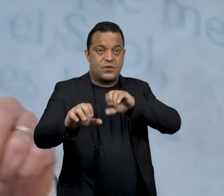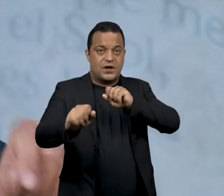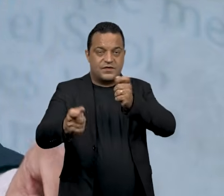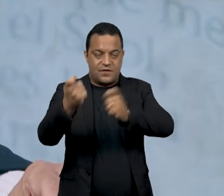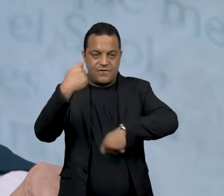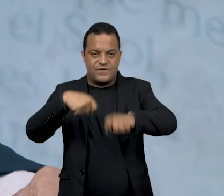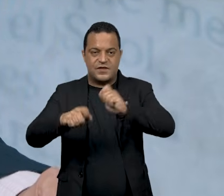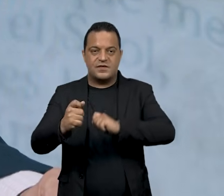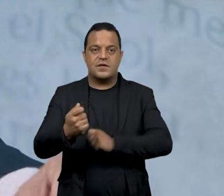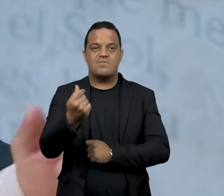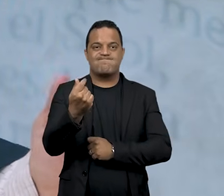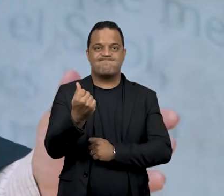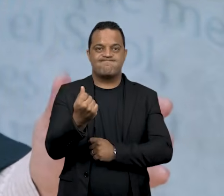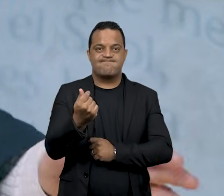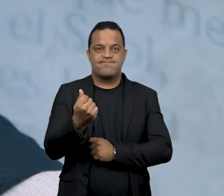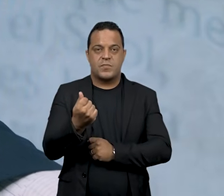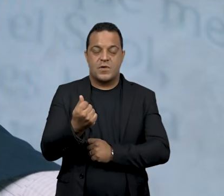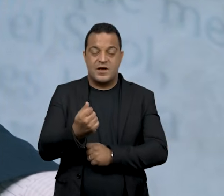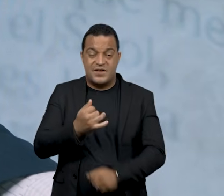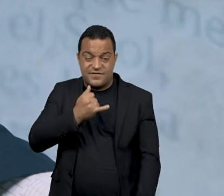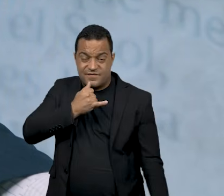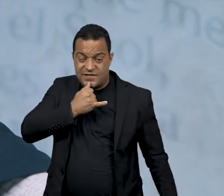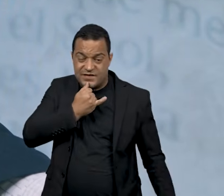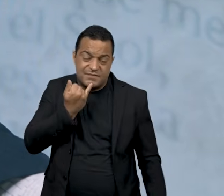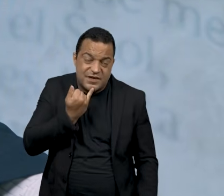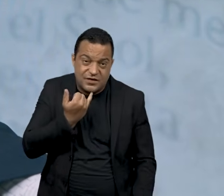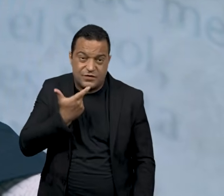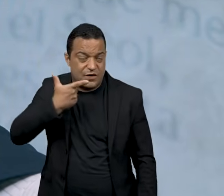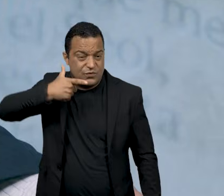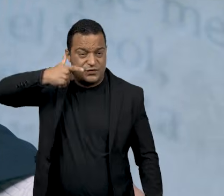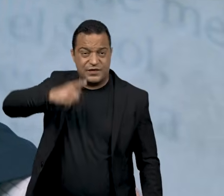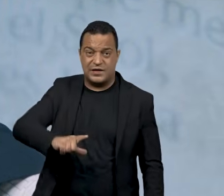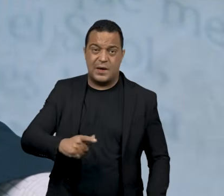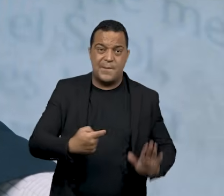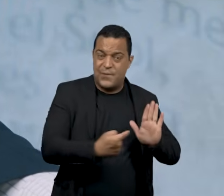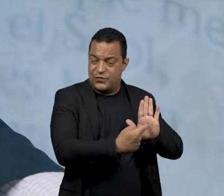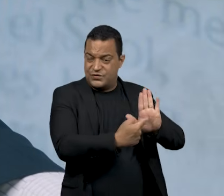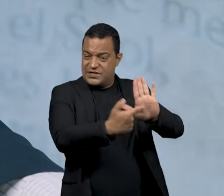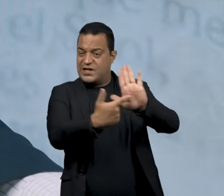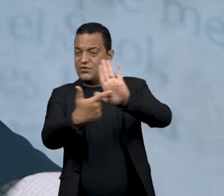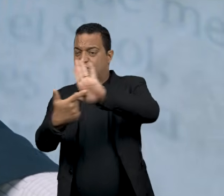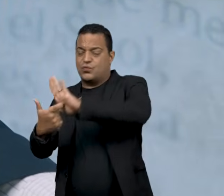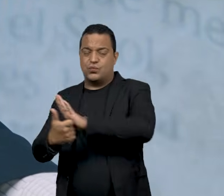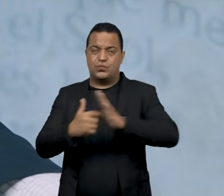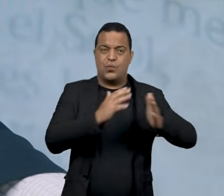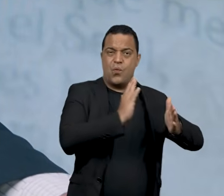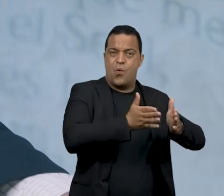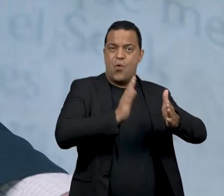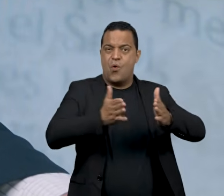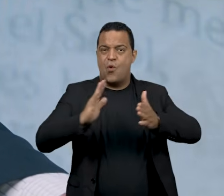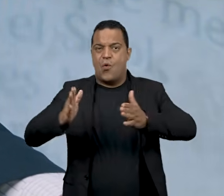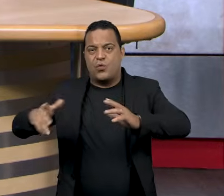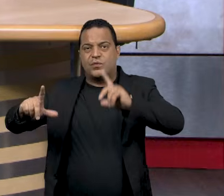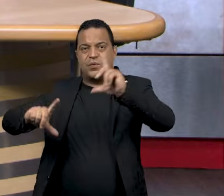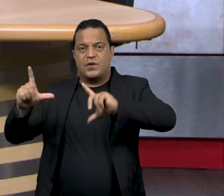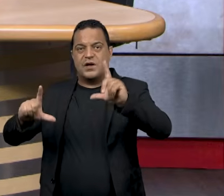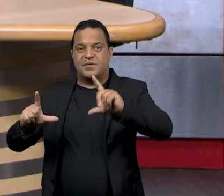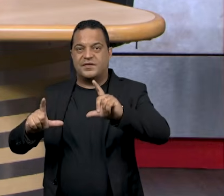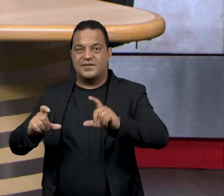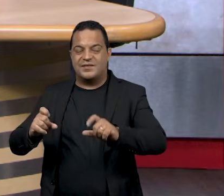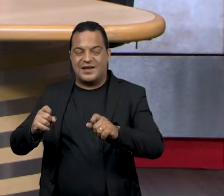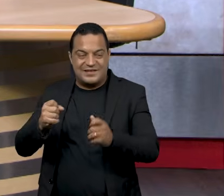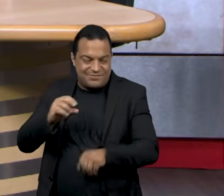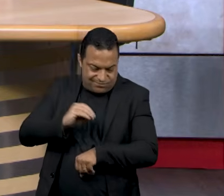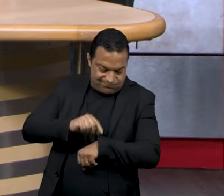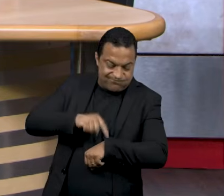sabedoria é importantíssima nisso. Pena que a gente não pode falar mais sobre cada um dos programas que nós fizemos ao longo desse ano. Seria